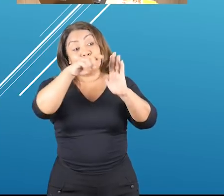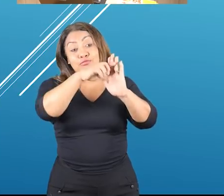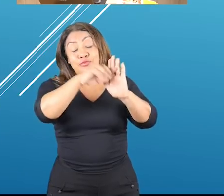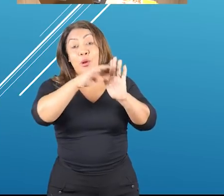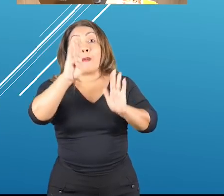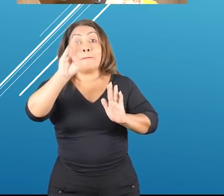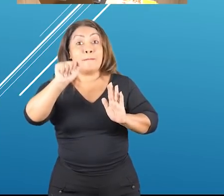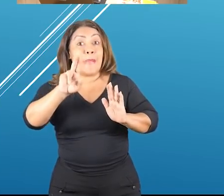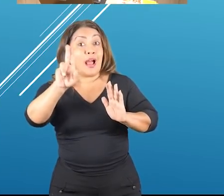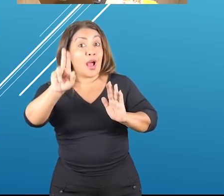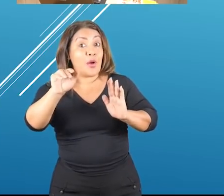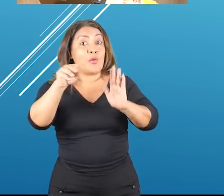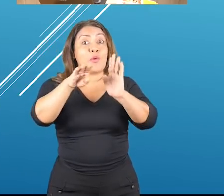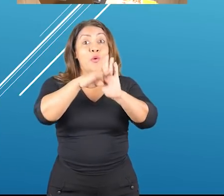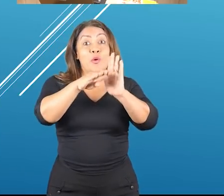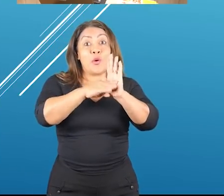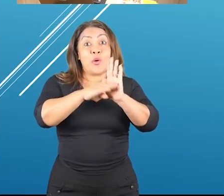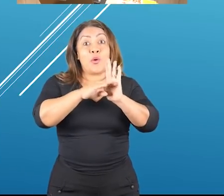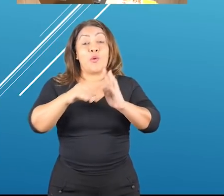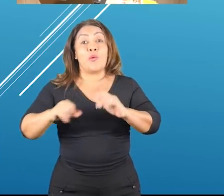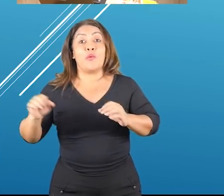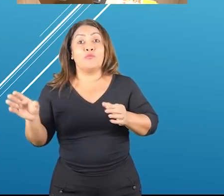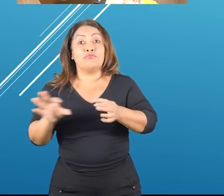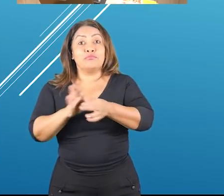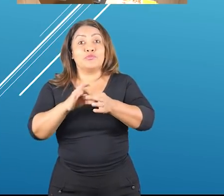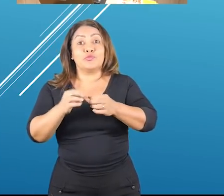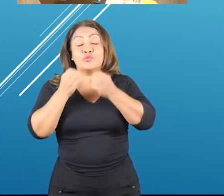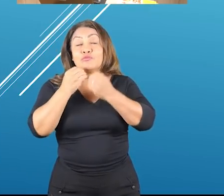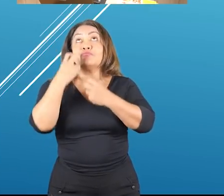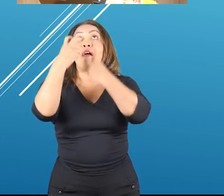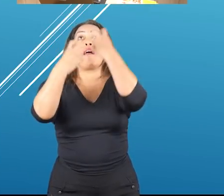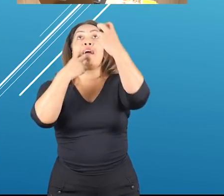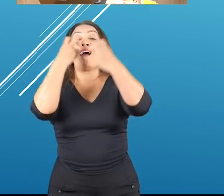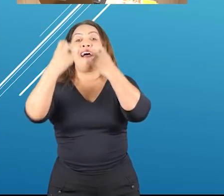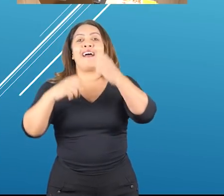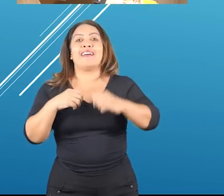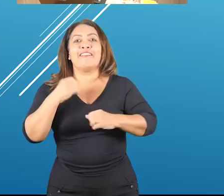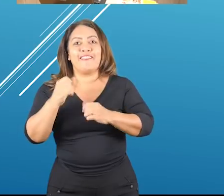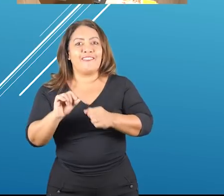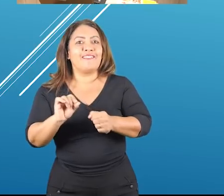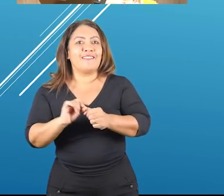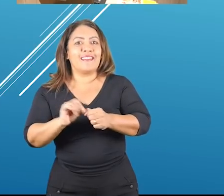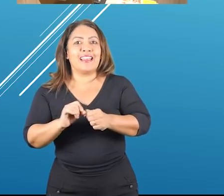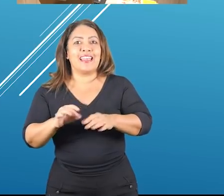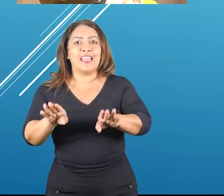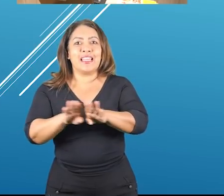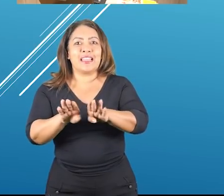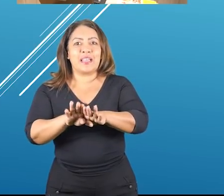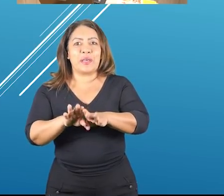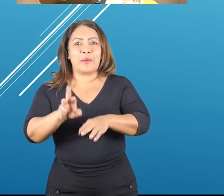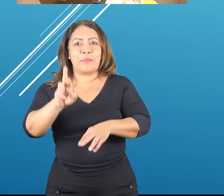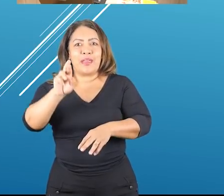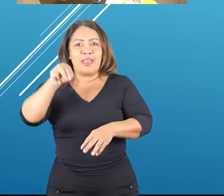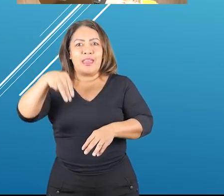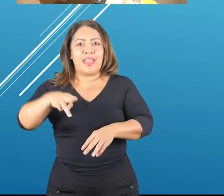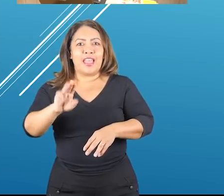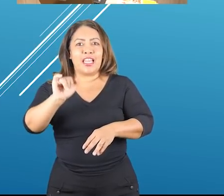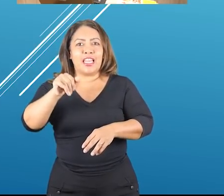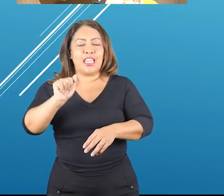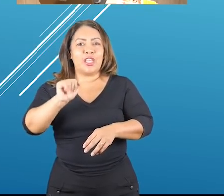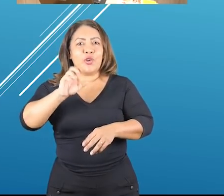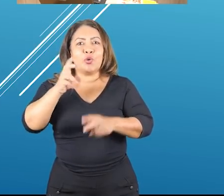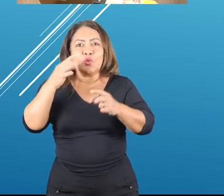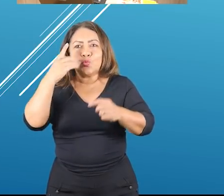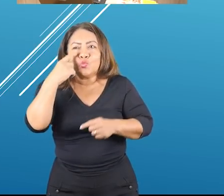Baú de Histórias, o Soltando a Voz, o Reminho Curioso, que vai tratar dessa questão